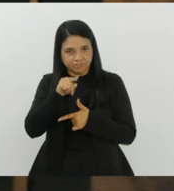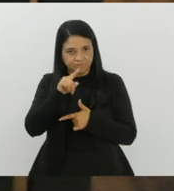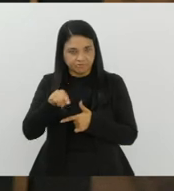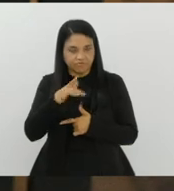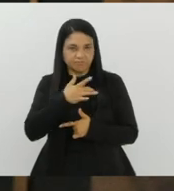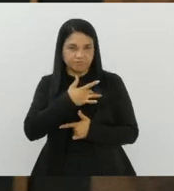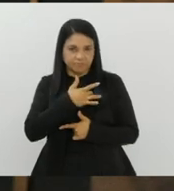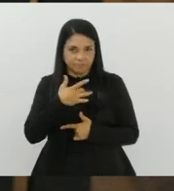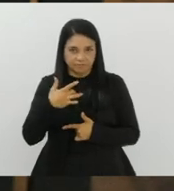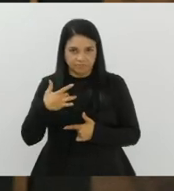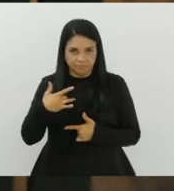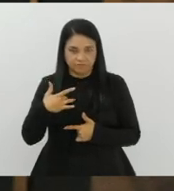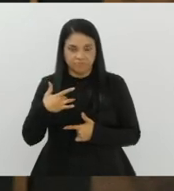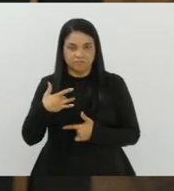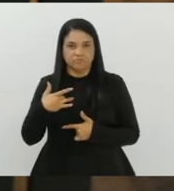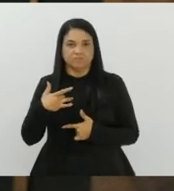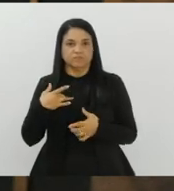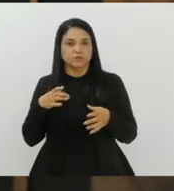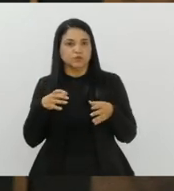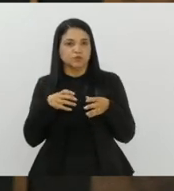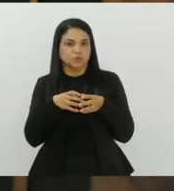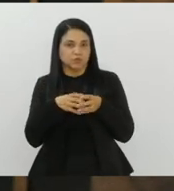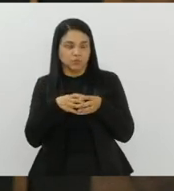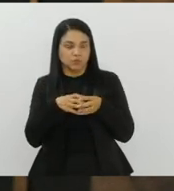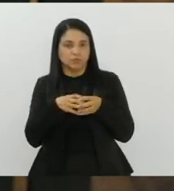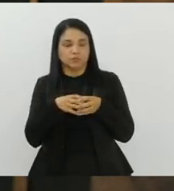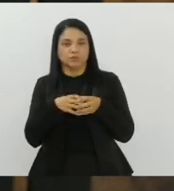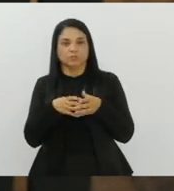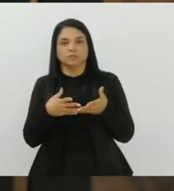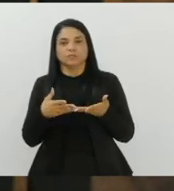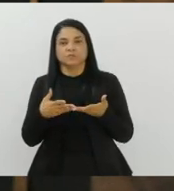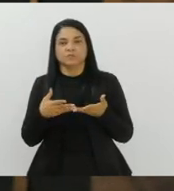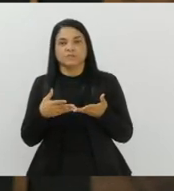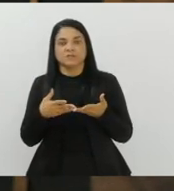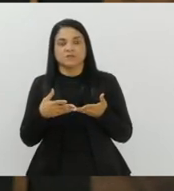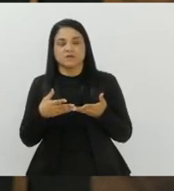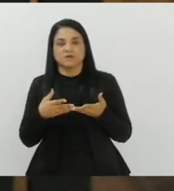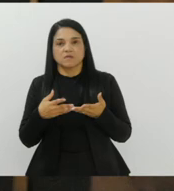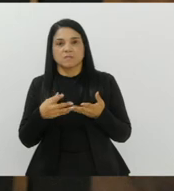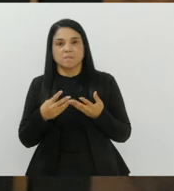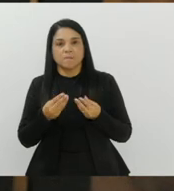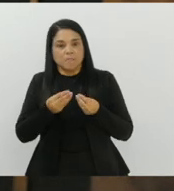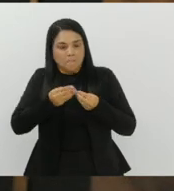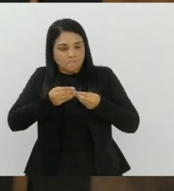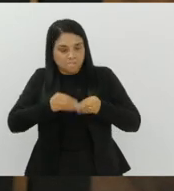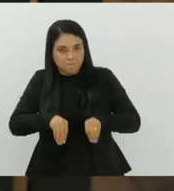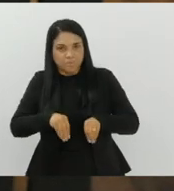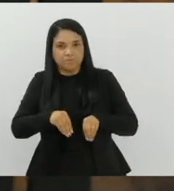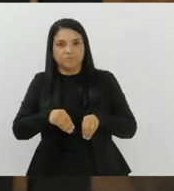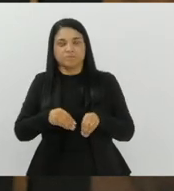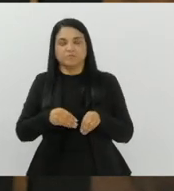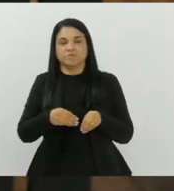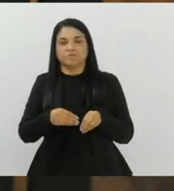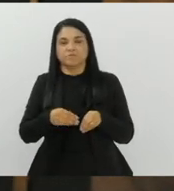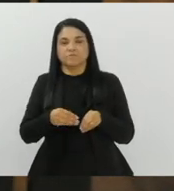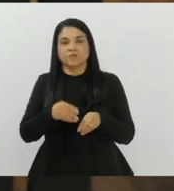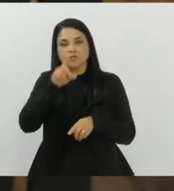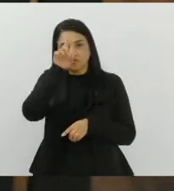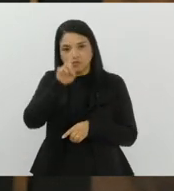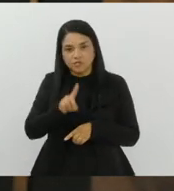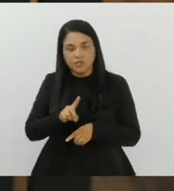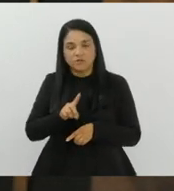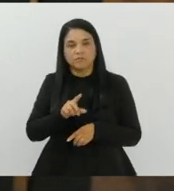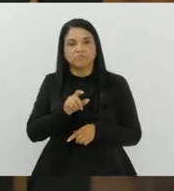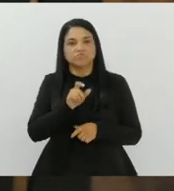dos cancelamentos em massa de plano de saúde que atacam, né, cruelmente o direito das pessoas